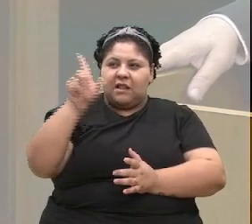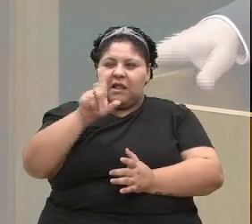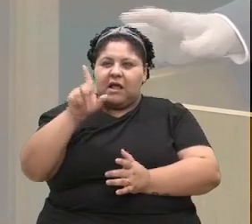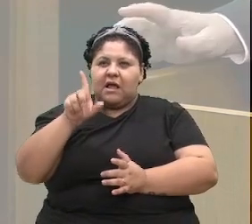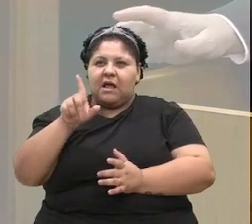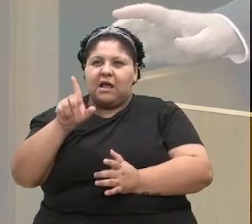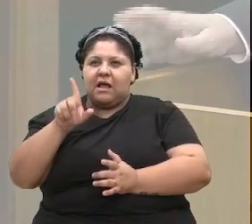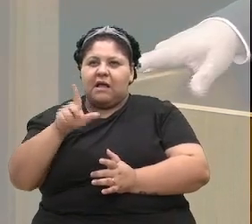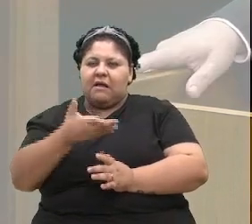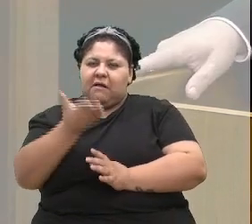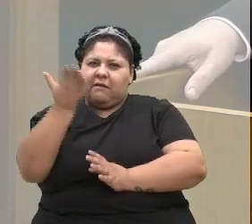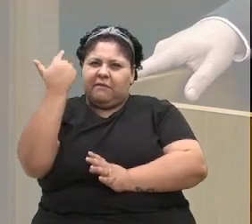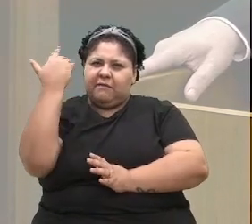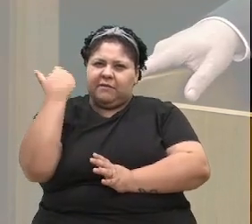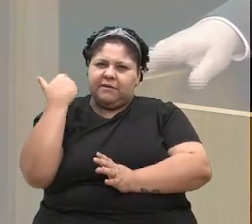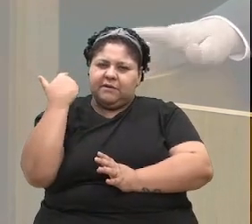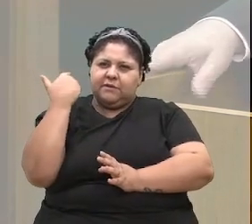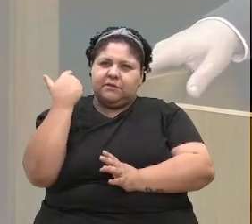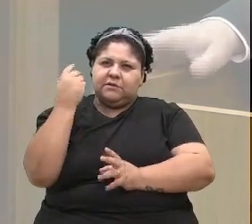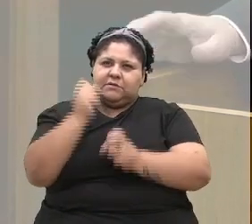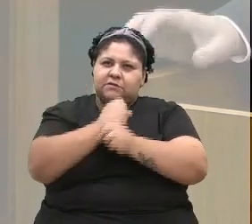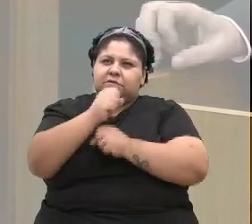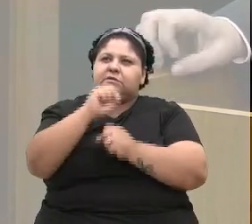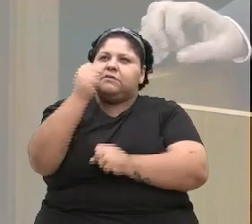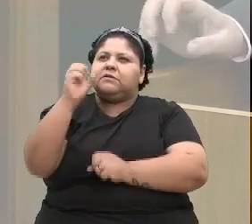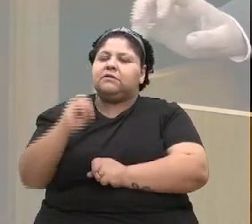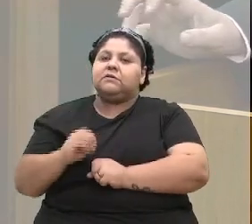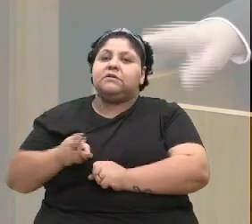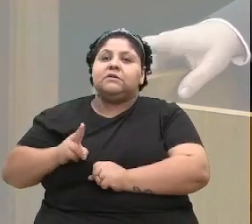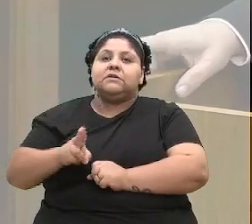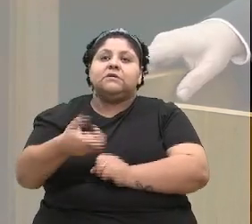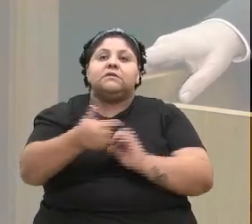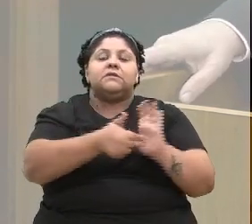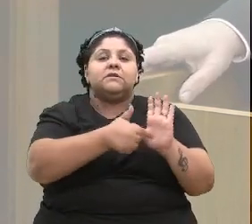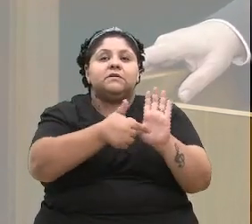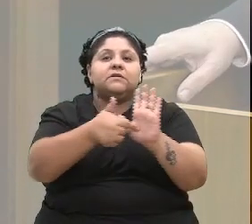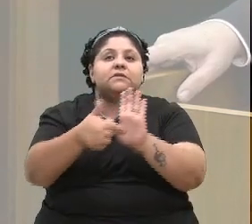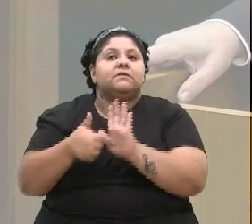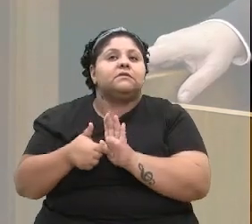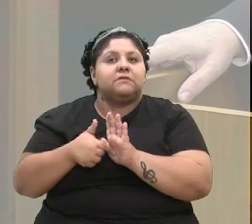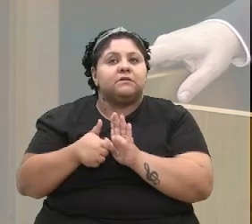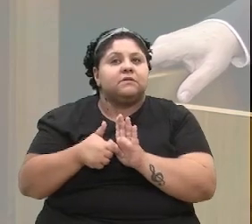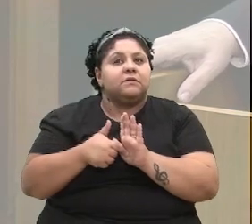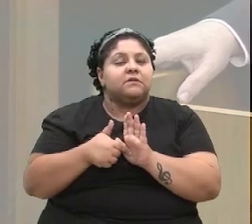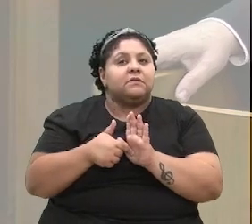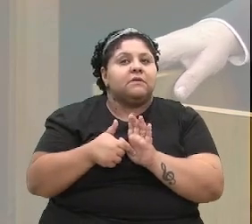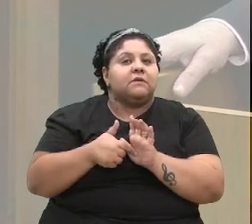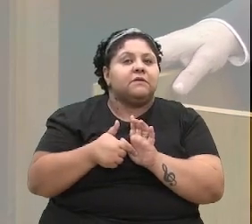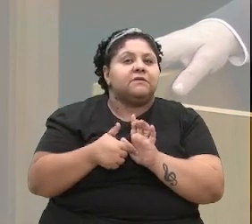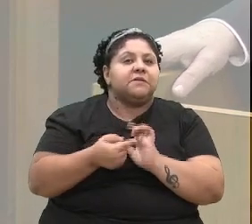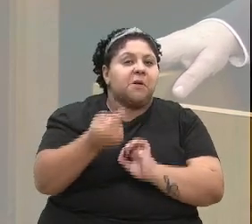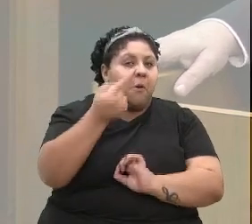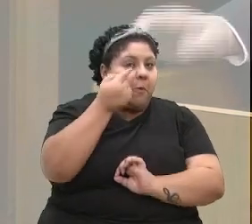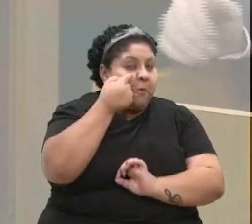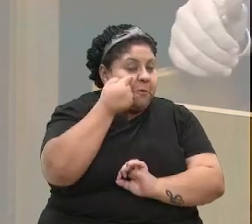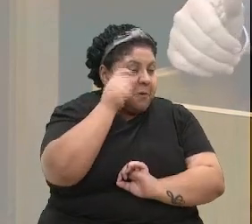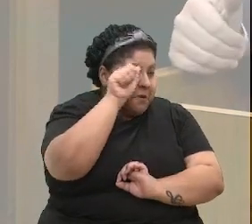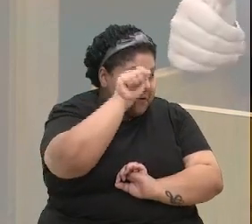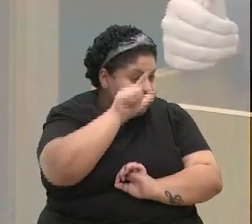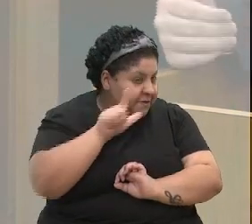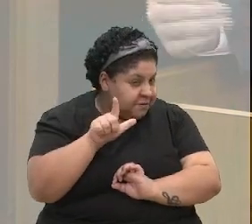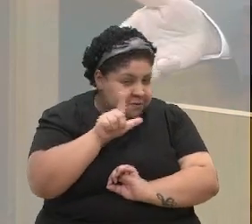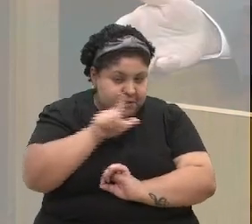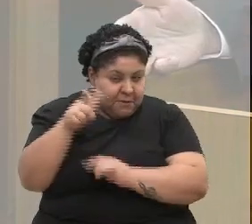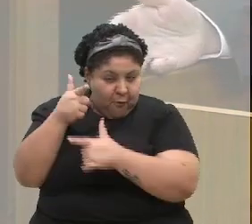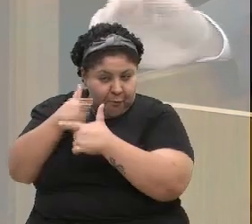que ele dizia assim: Zanquim, a gente sempre mostra nossos olhinhos azuis e não nossa perninha manca. Ele queria dizer,